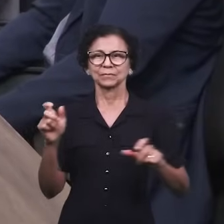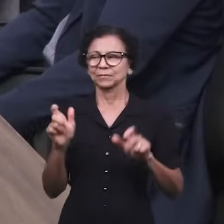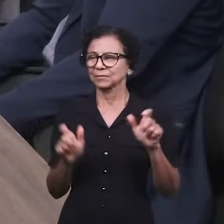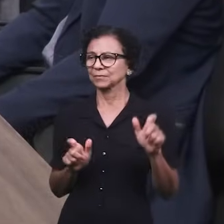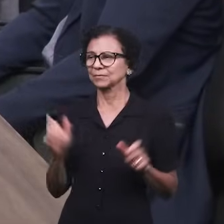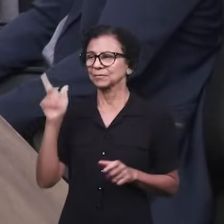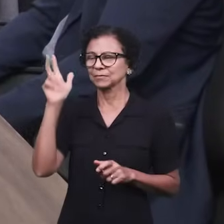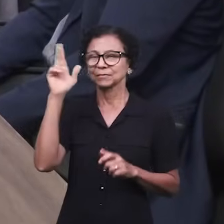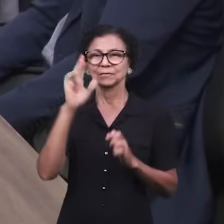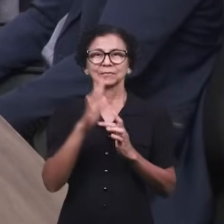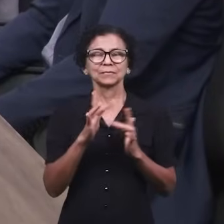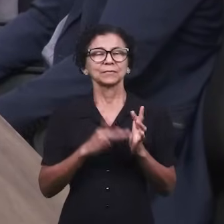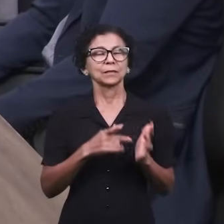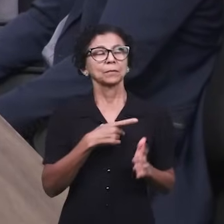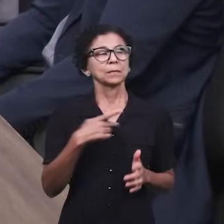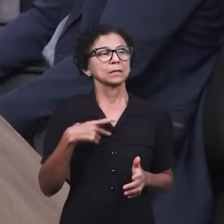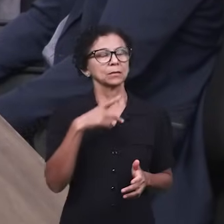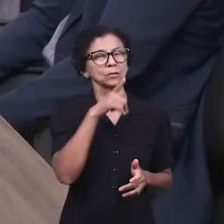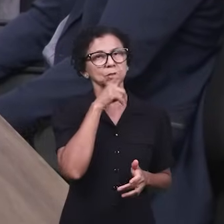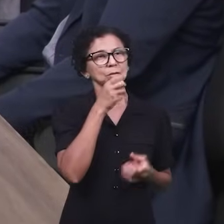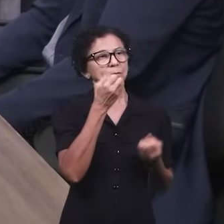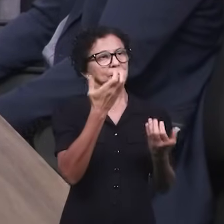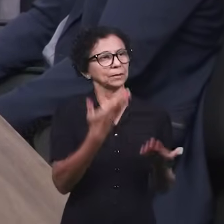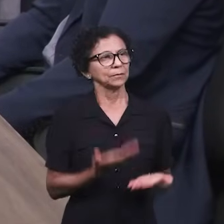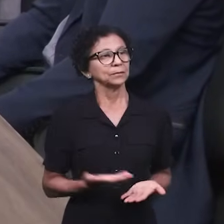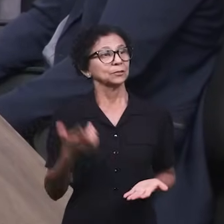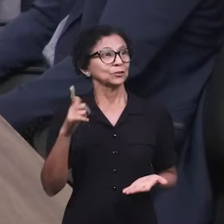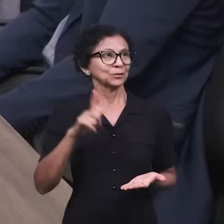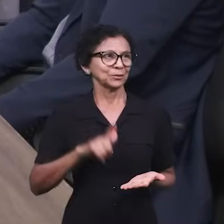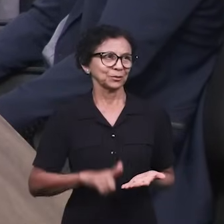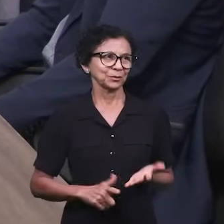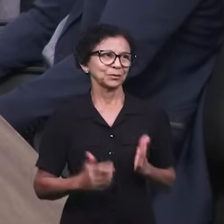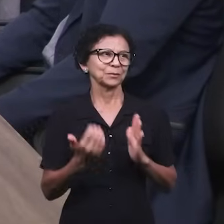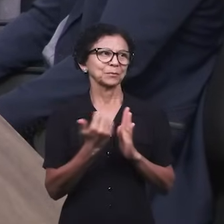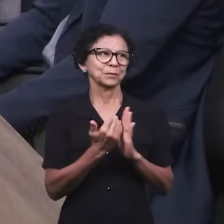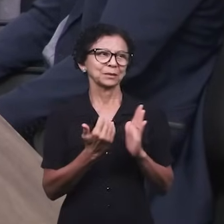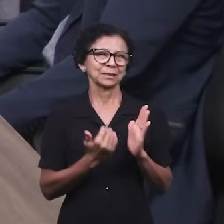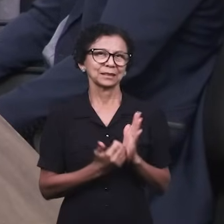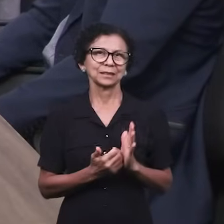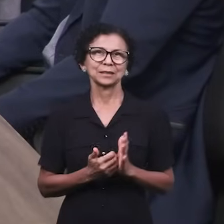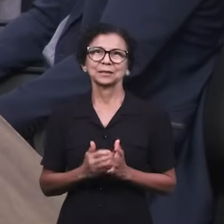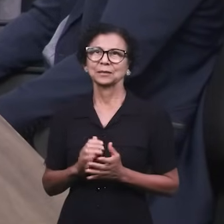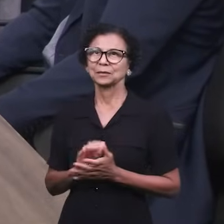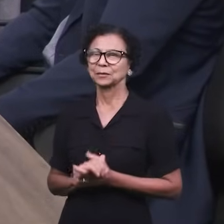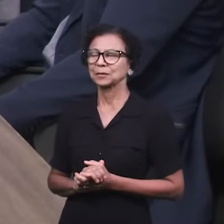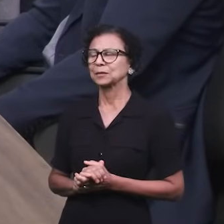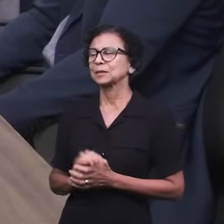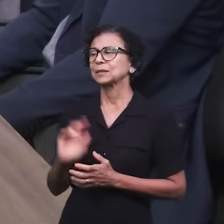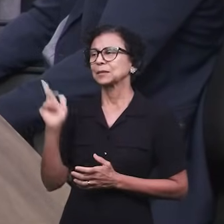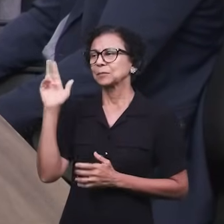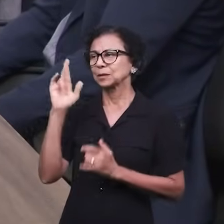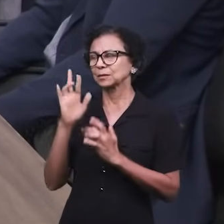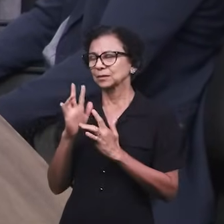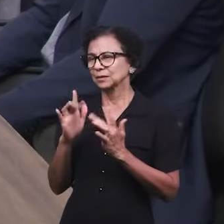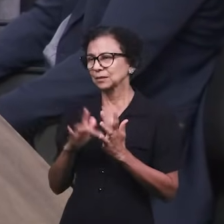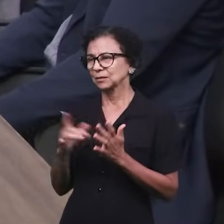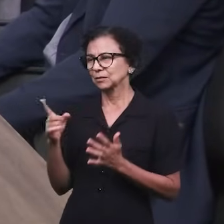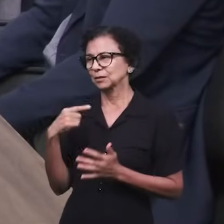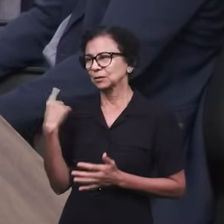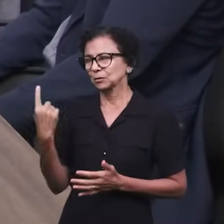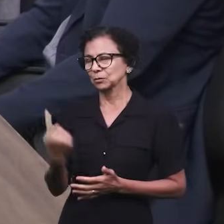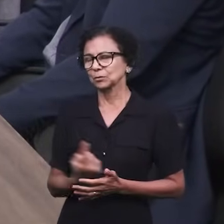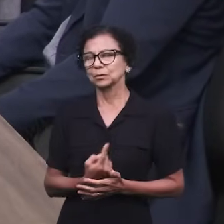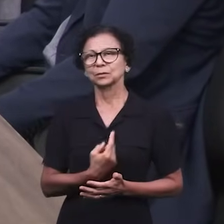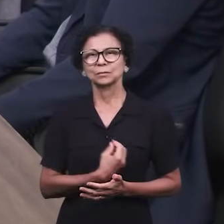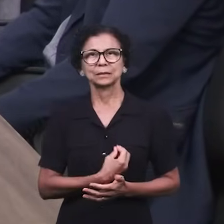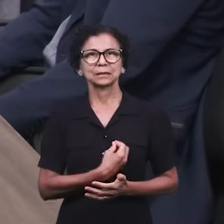paz do Senhor, seja bem-vindo novamente ao nosso programa. Amém, obrigado. Amém. William, paz do Senhor, paz dos seus companheiros que estão aqui conosco